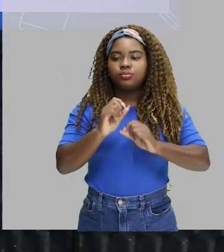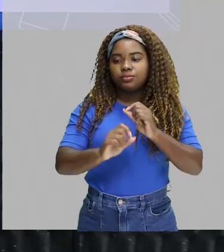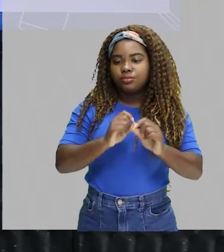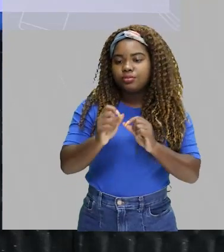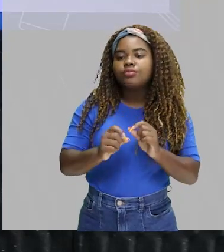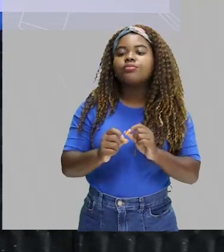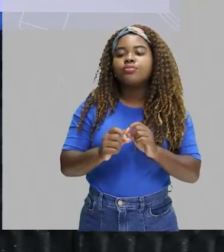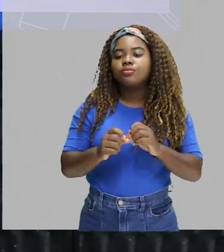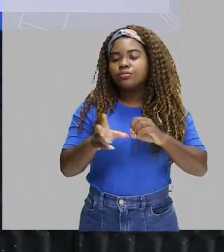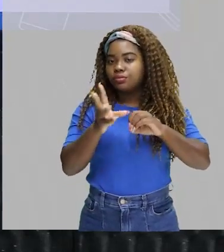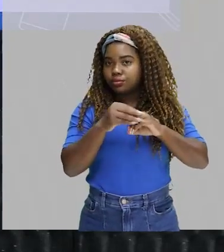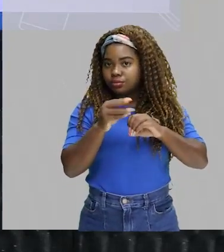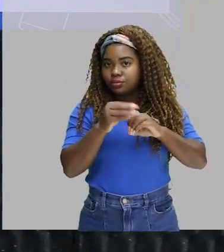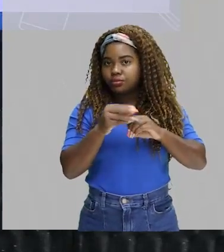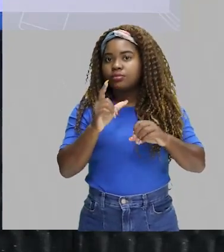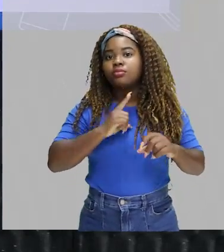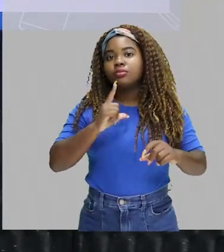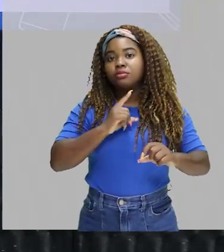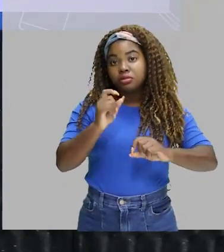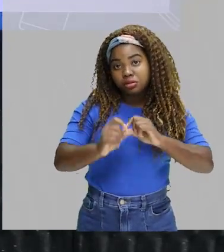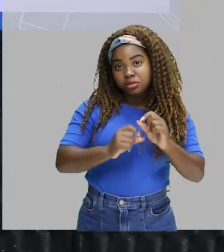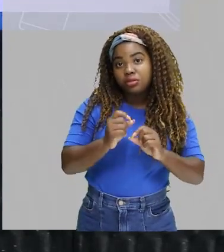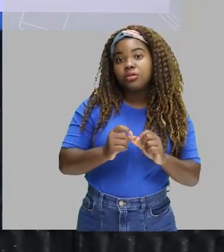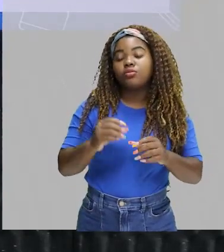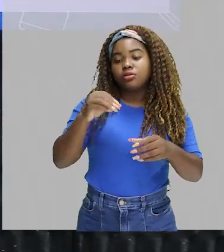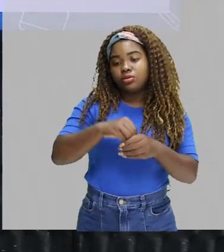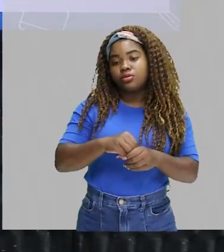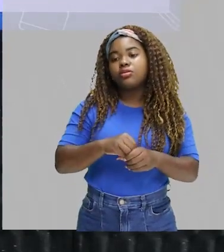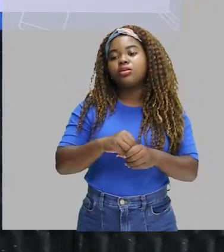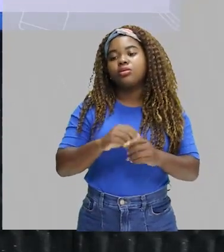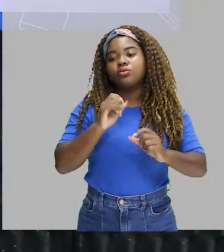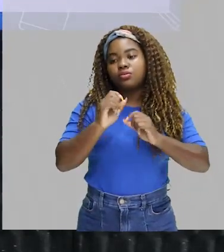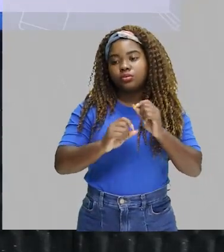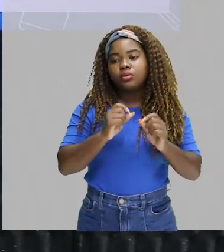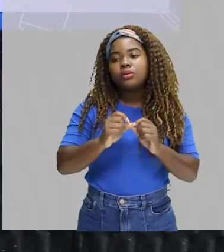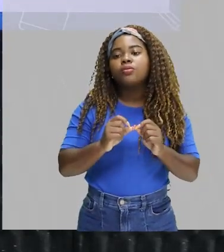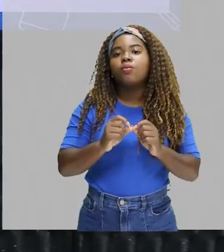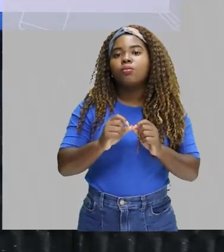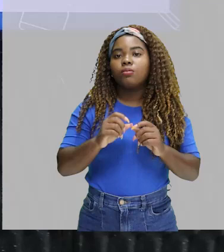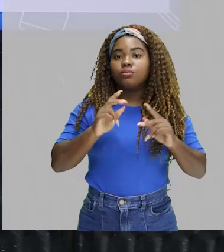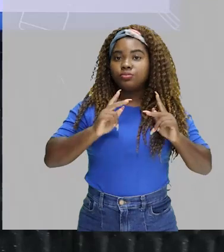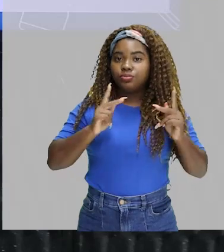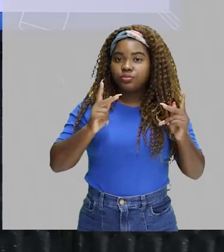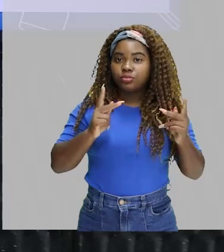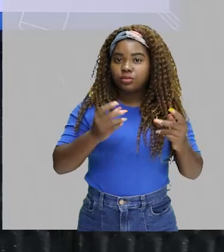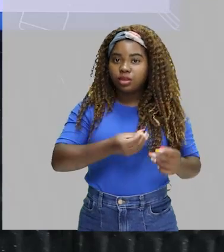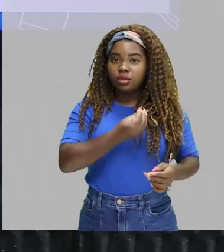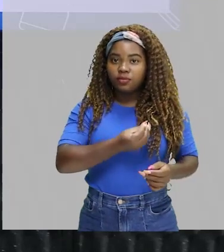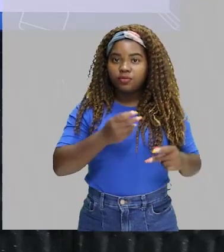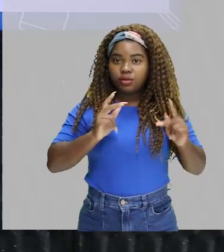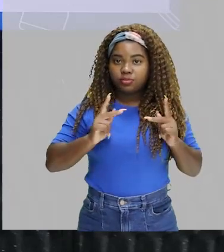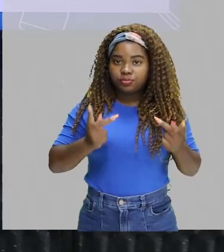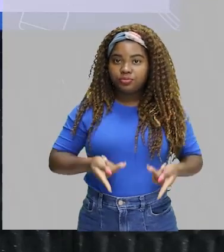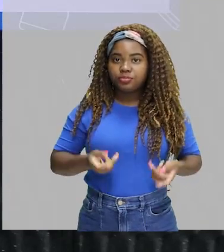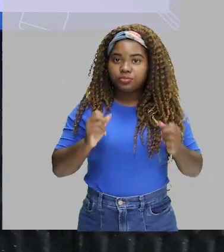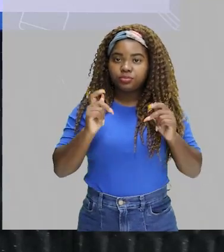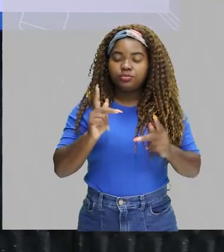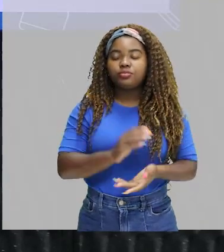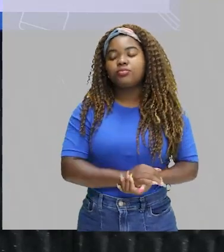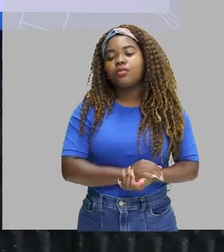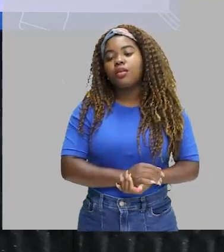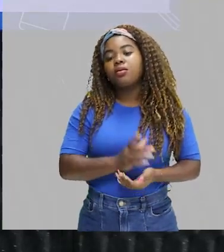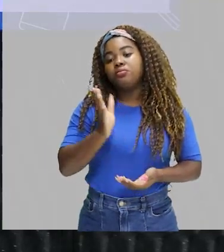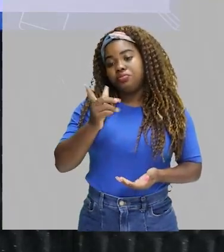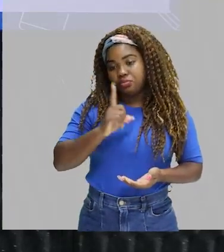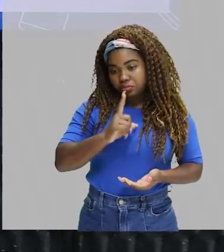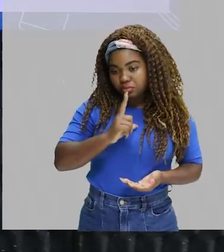construímos dentro da humanidade no percurso histórico, tá? Bom, nós já temos, como eu falei para vocês, aulas